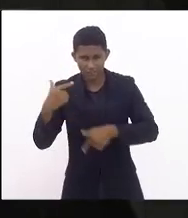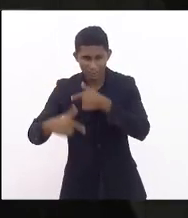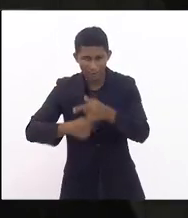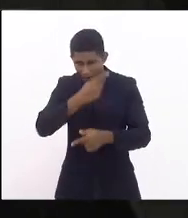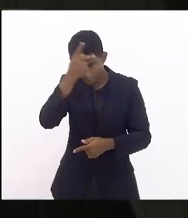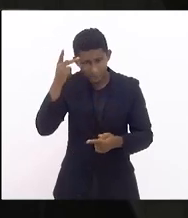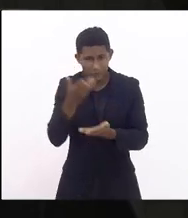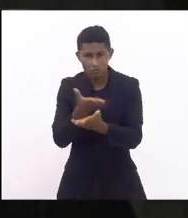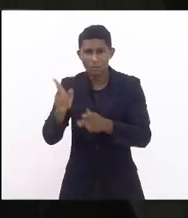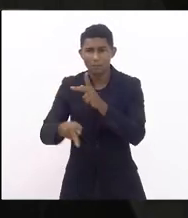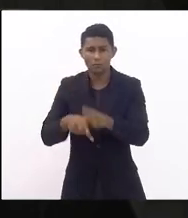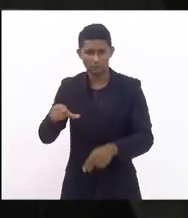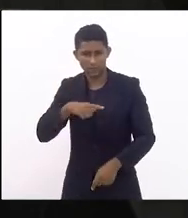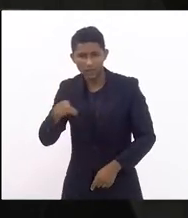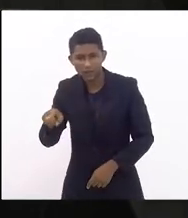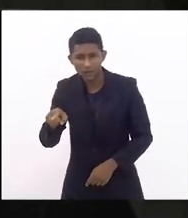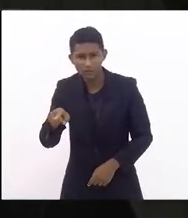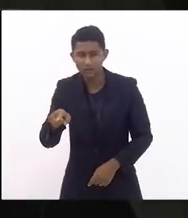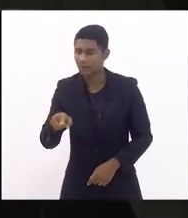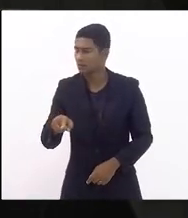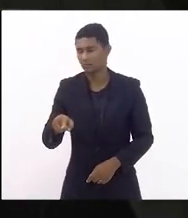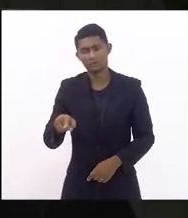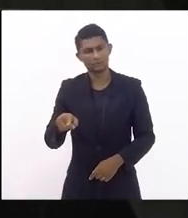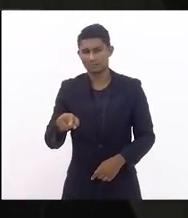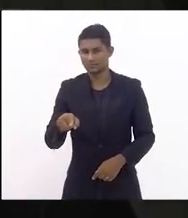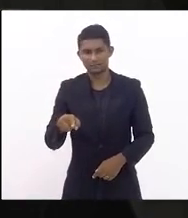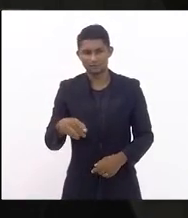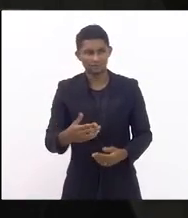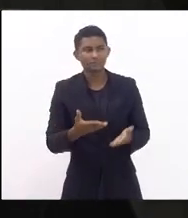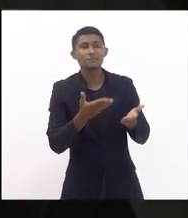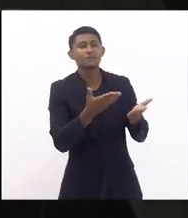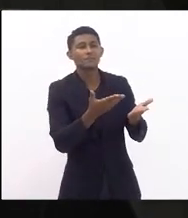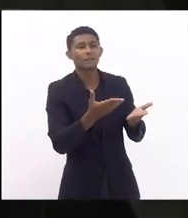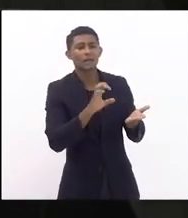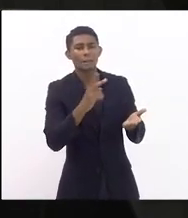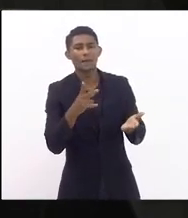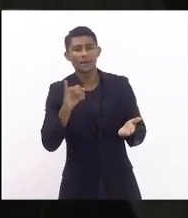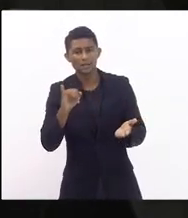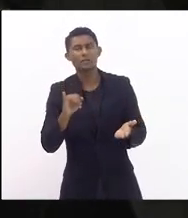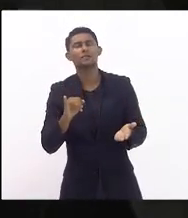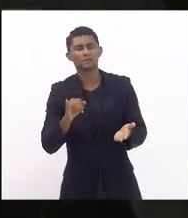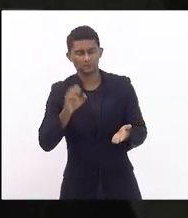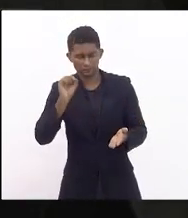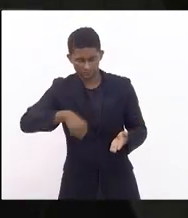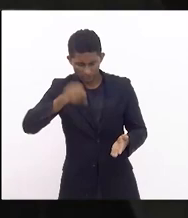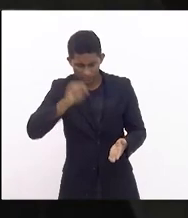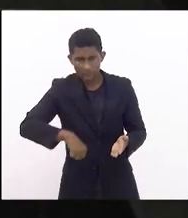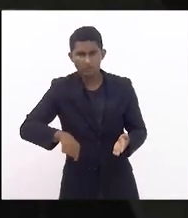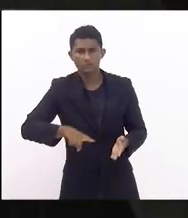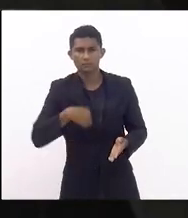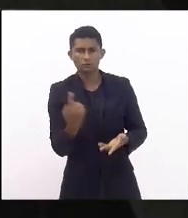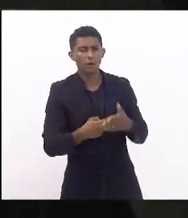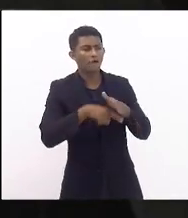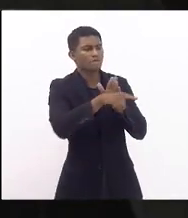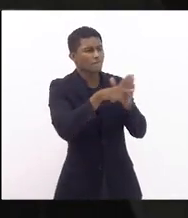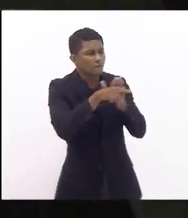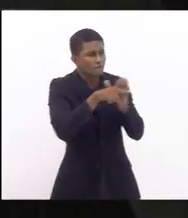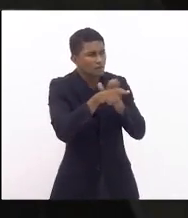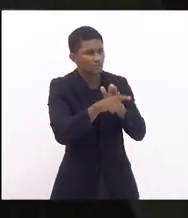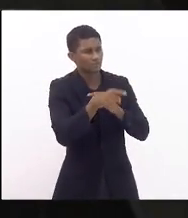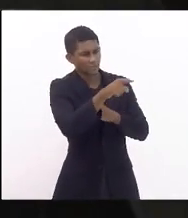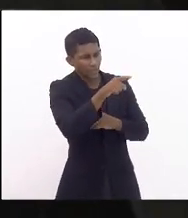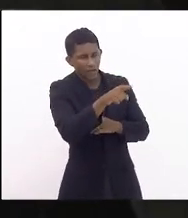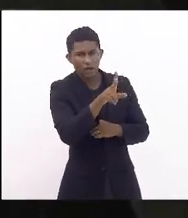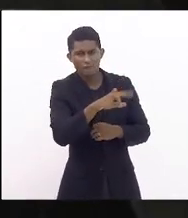e a CPI já está atuando para barrar, embora o papel da CPI seja investigar o processo, mas evidentemente que a gente não pode silenciar